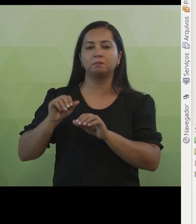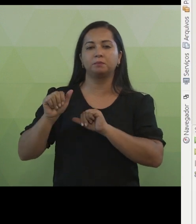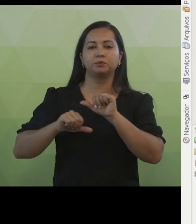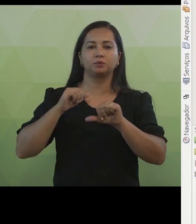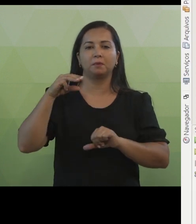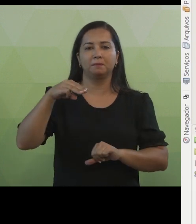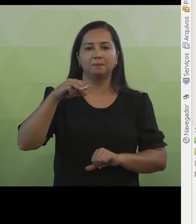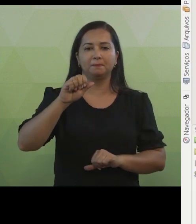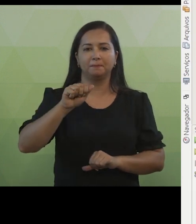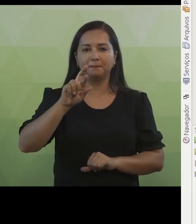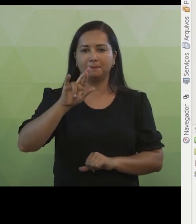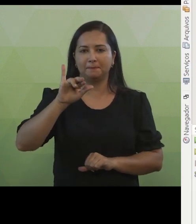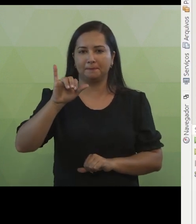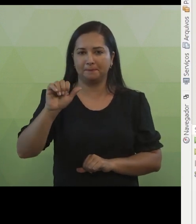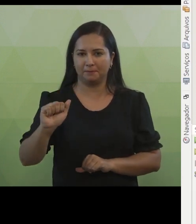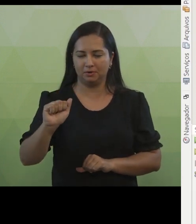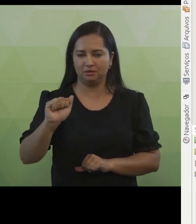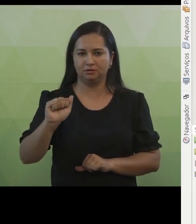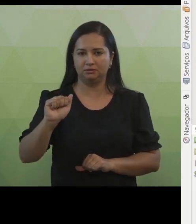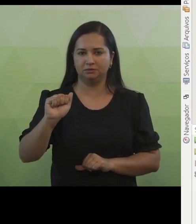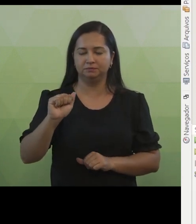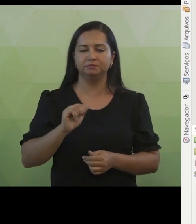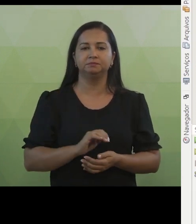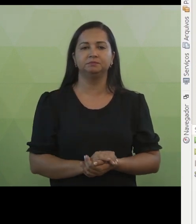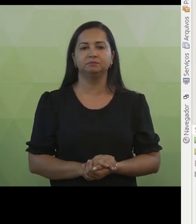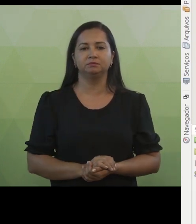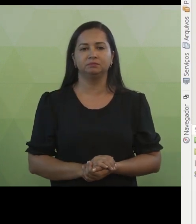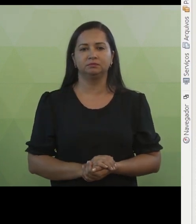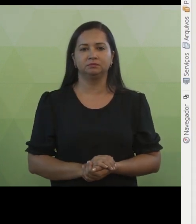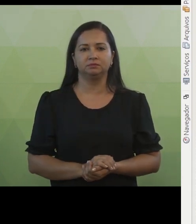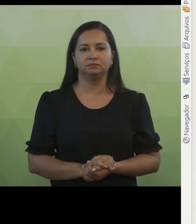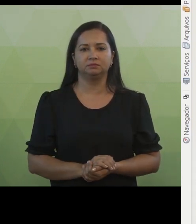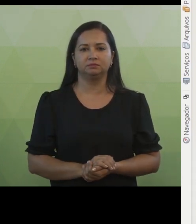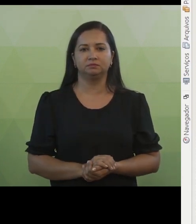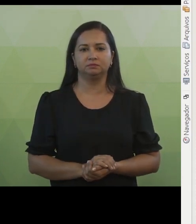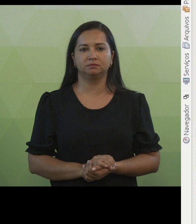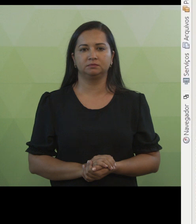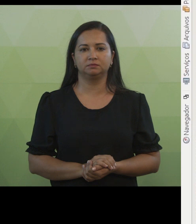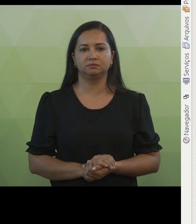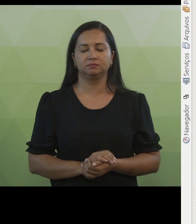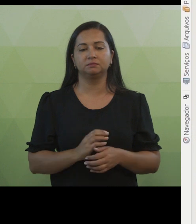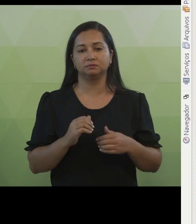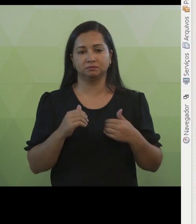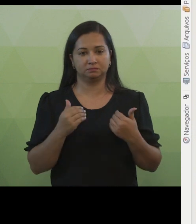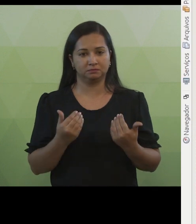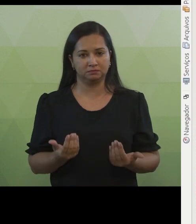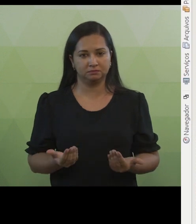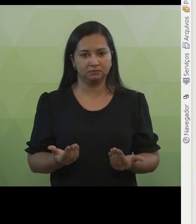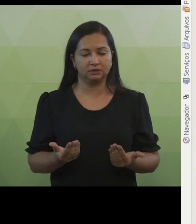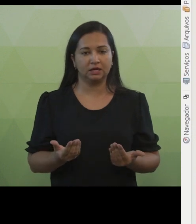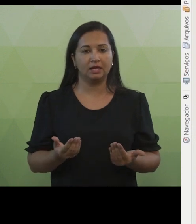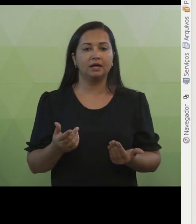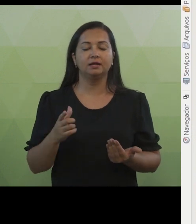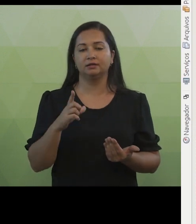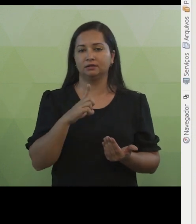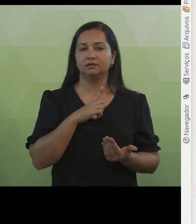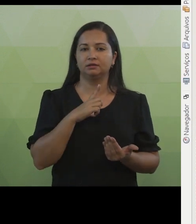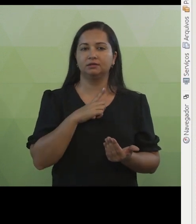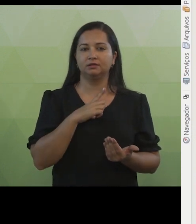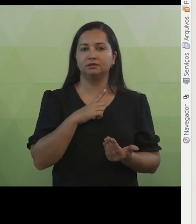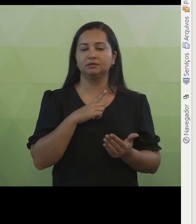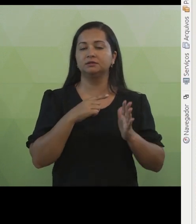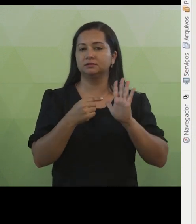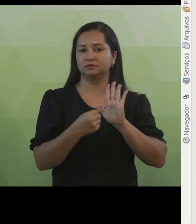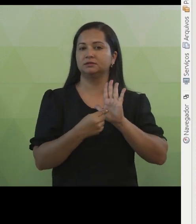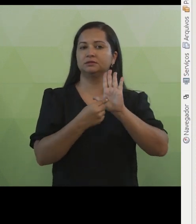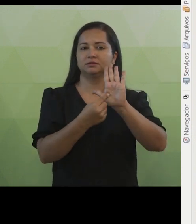executar, o nome atual, então, é Maria. Então, essa é outra forma de ser realizado o